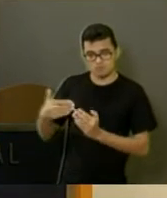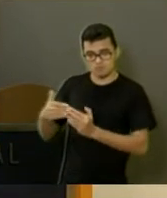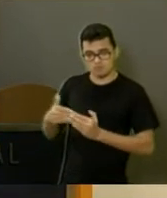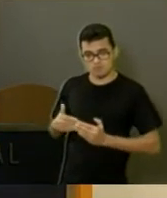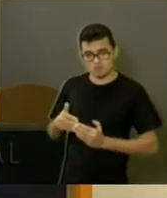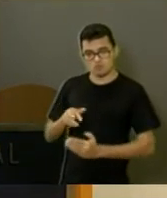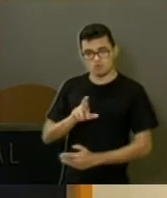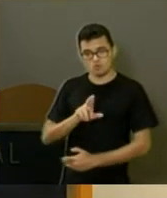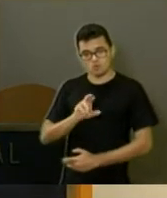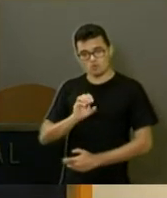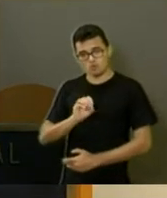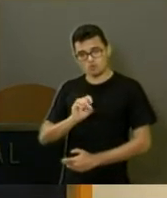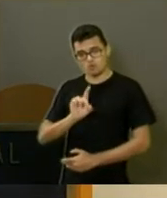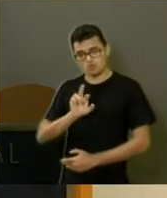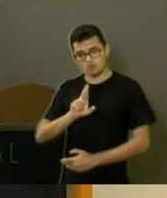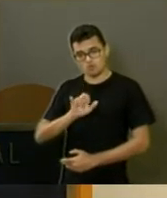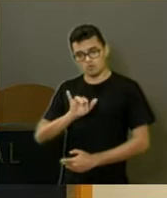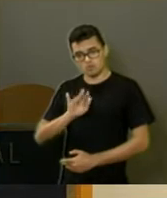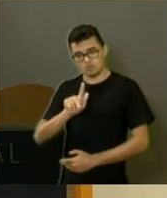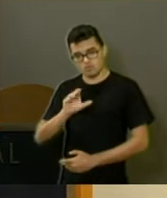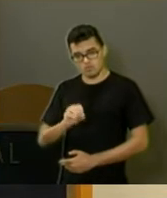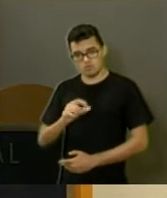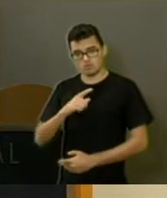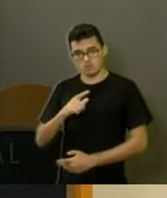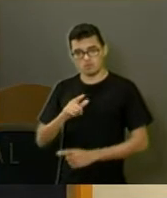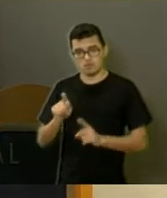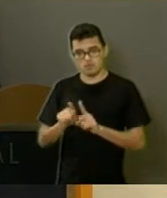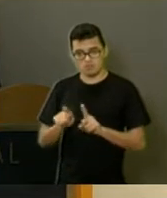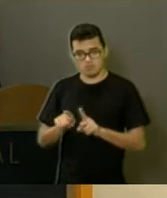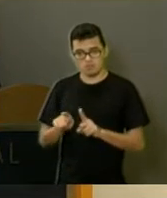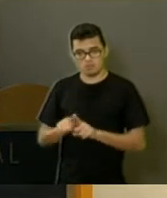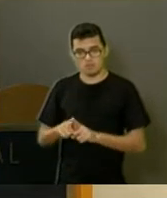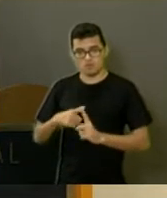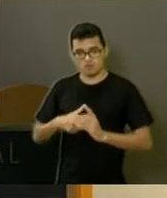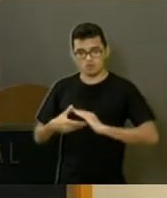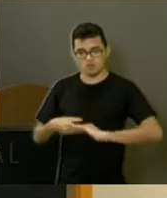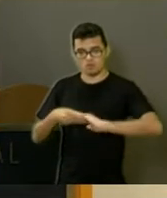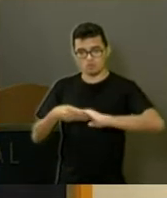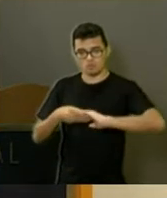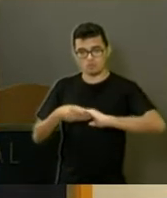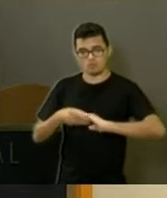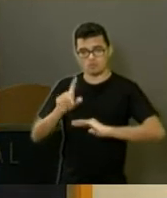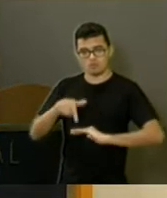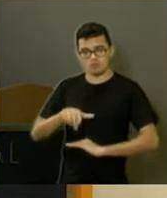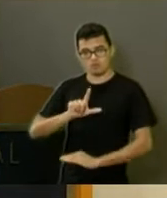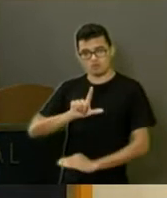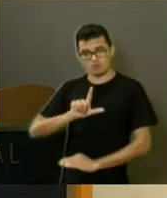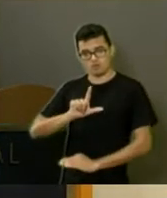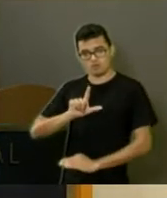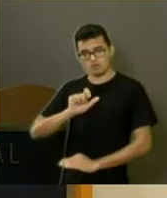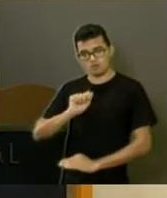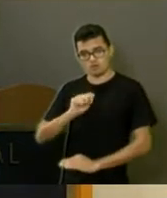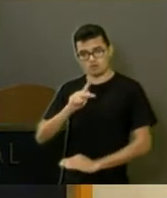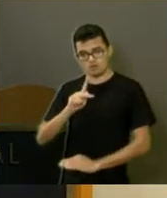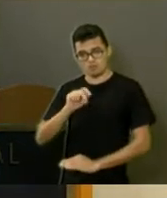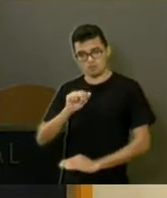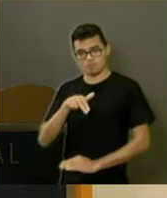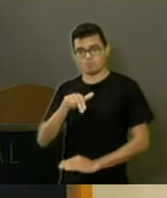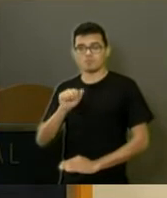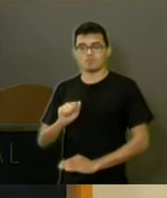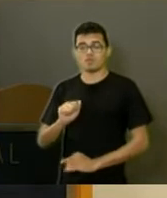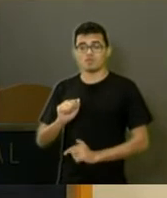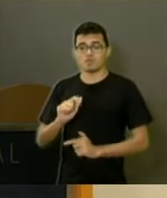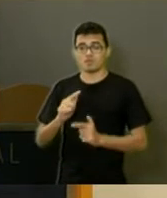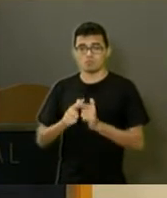Rodriguinho e cumprimentar de uma forma muito especial o doutor Lapena. Parabéns, doutor Lapena, por essa